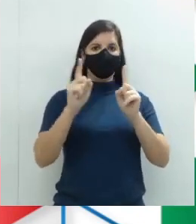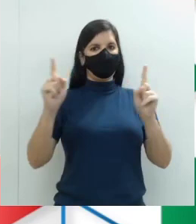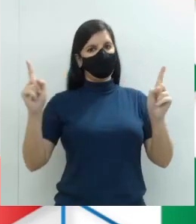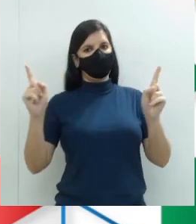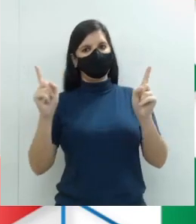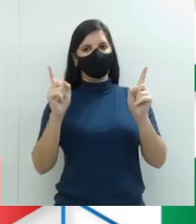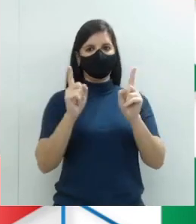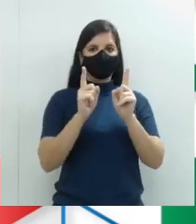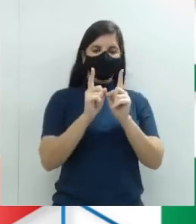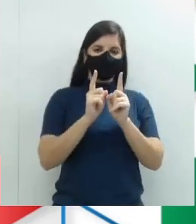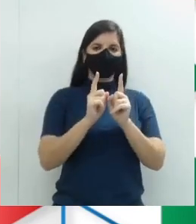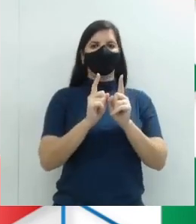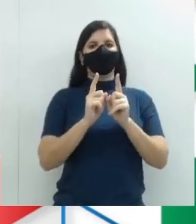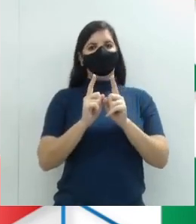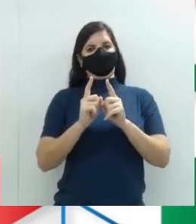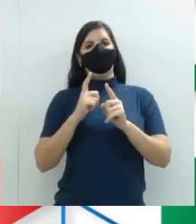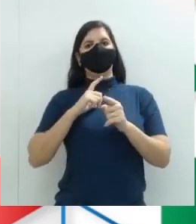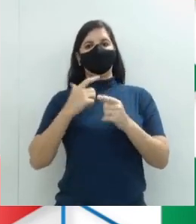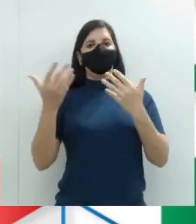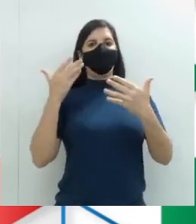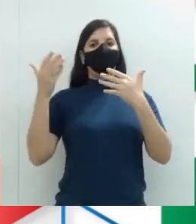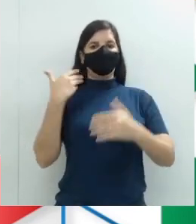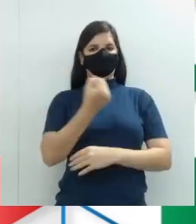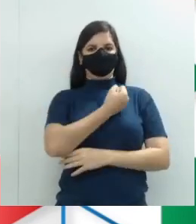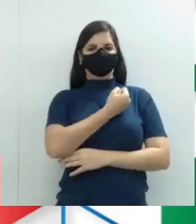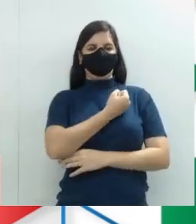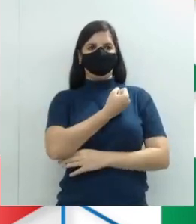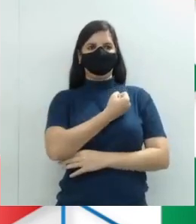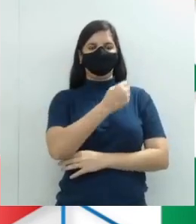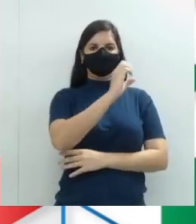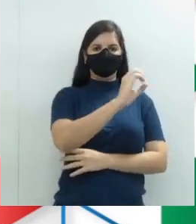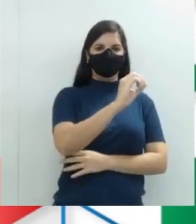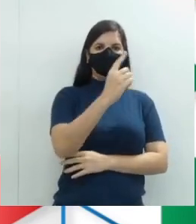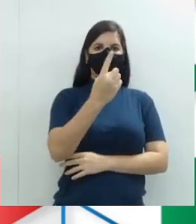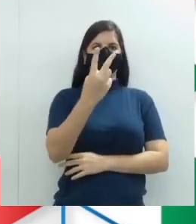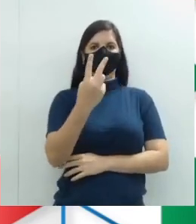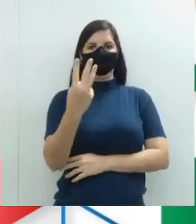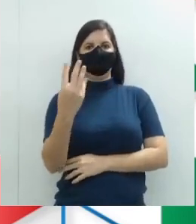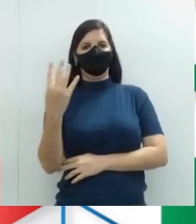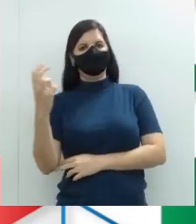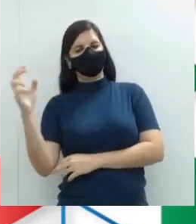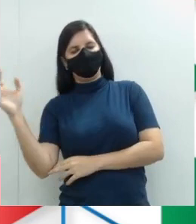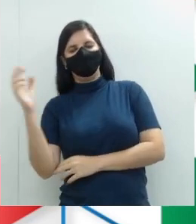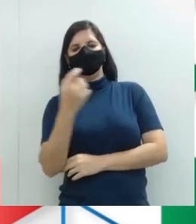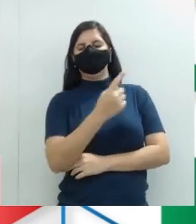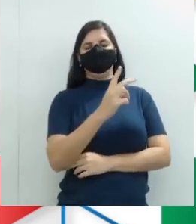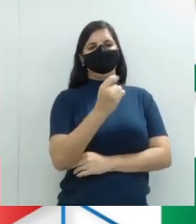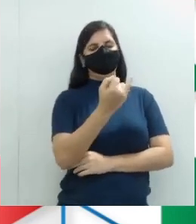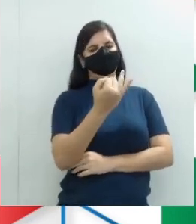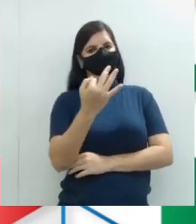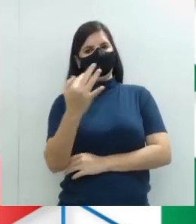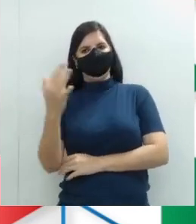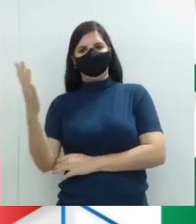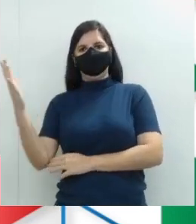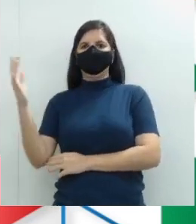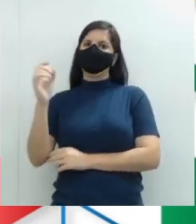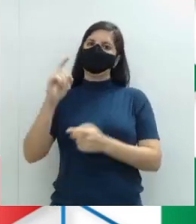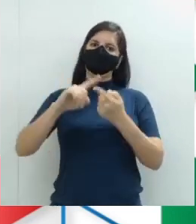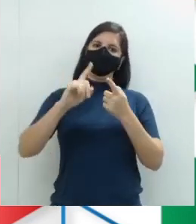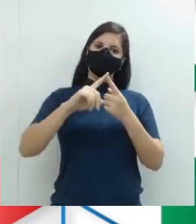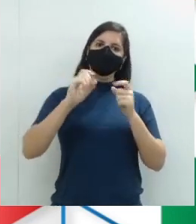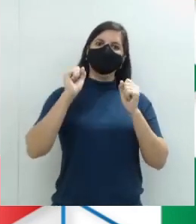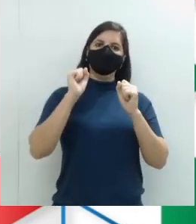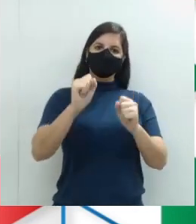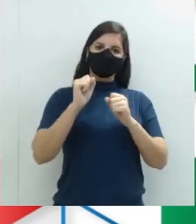eu vou ter um comparativo com os números, por exemplo, de 0, 1, 2, 3 e vai crescendo. Assim como eu também tenho